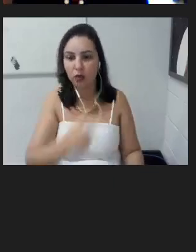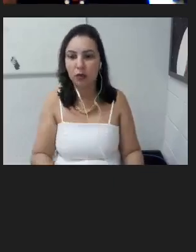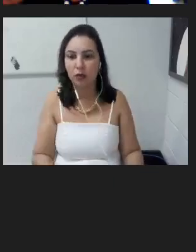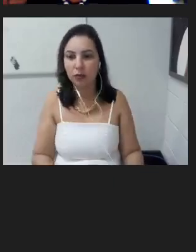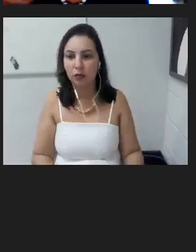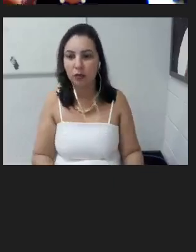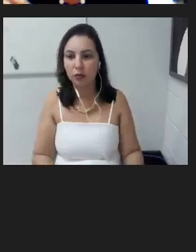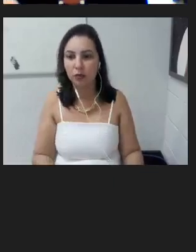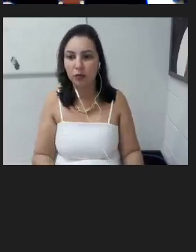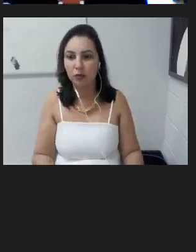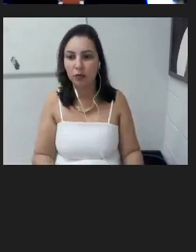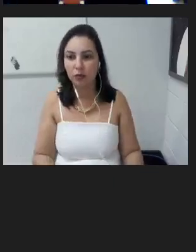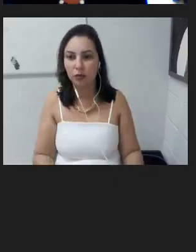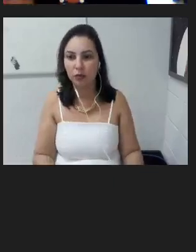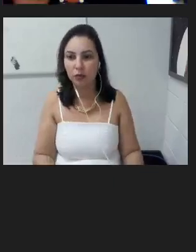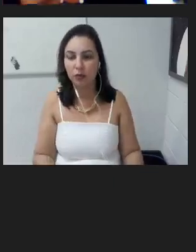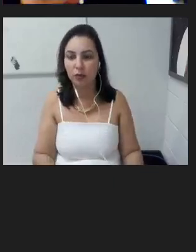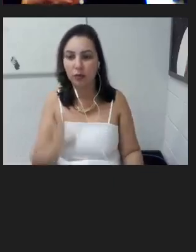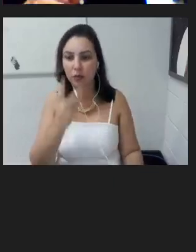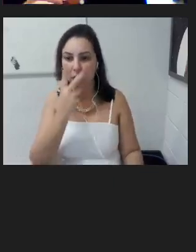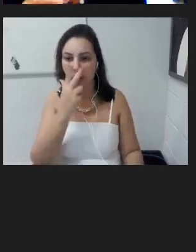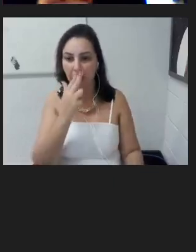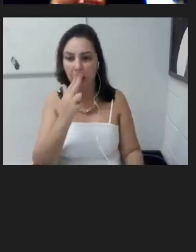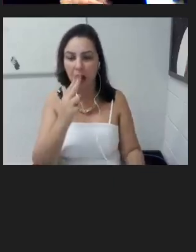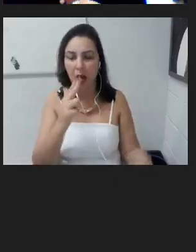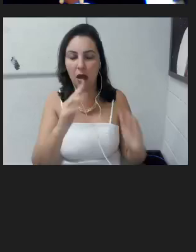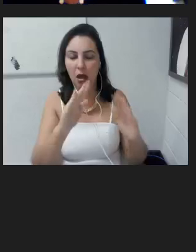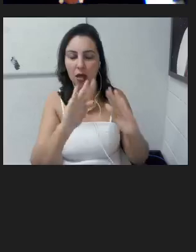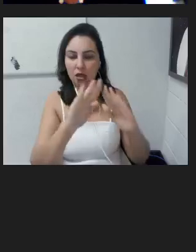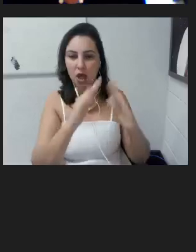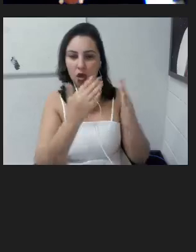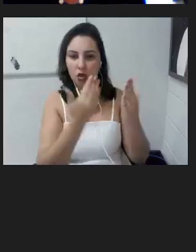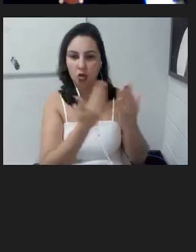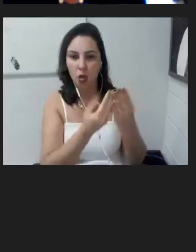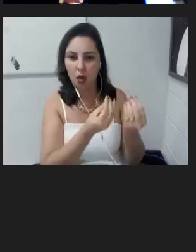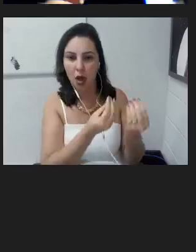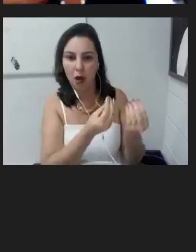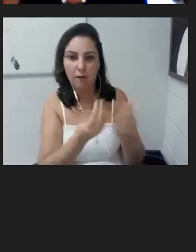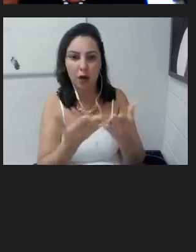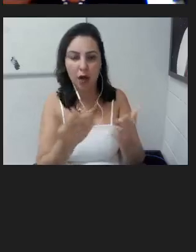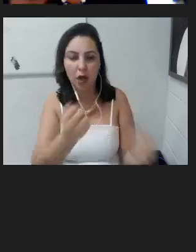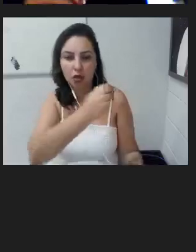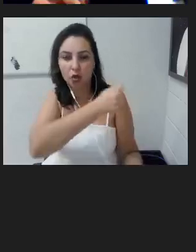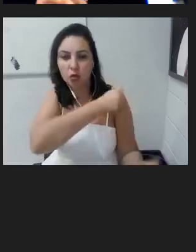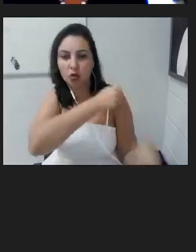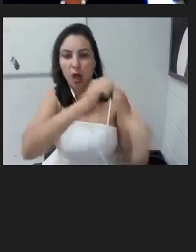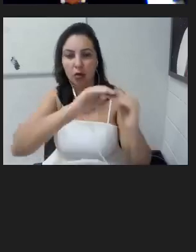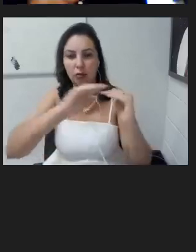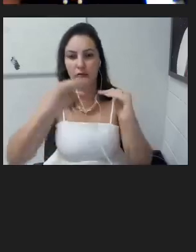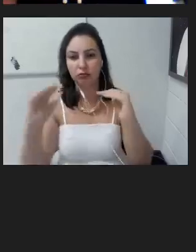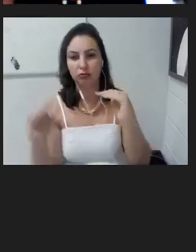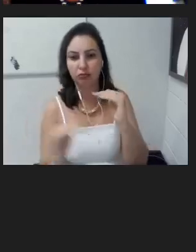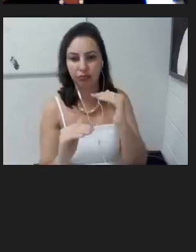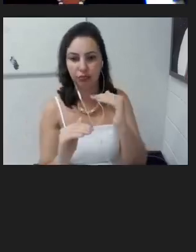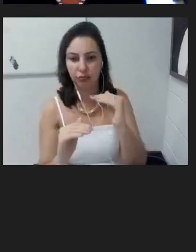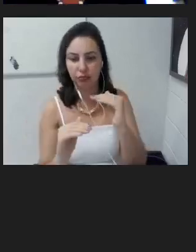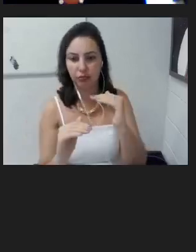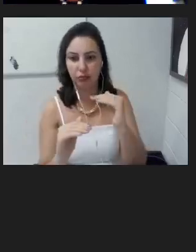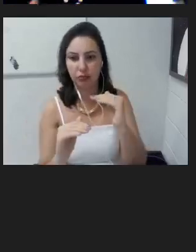à altura do que aquela escola oferece. Então, estes alunos vêm com